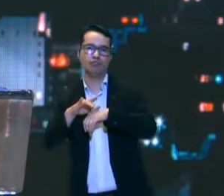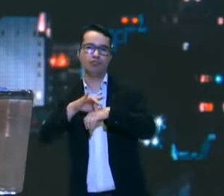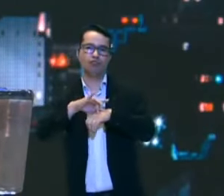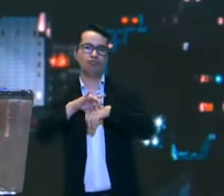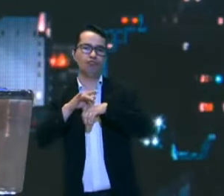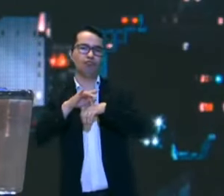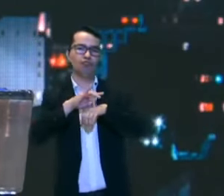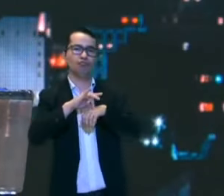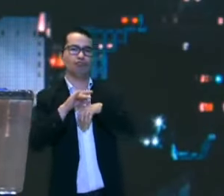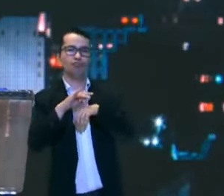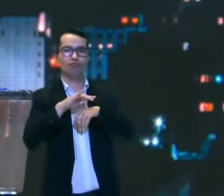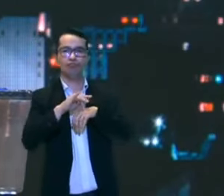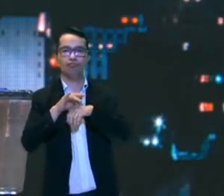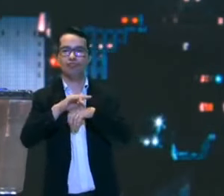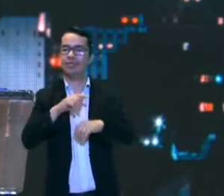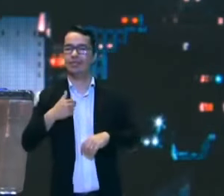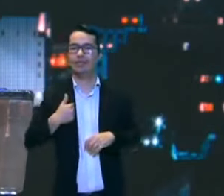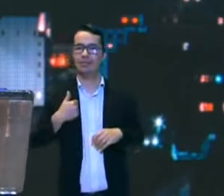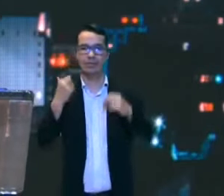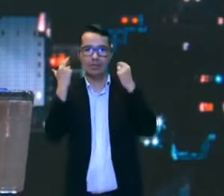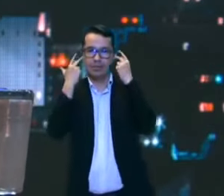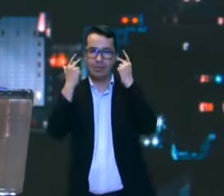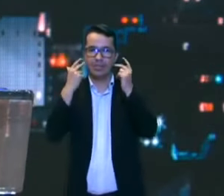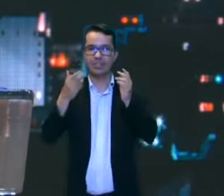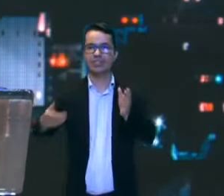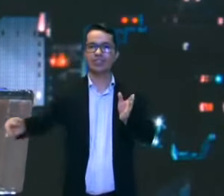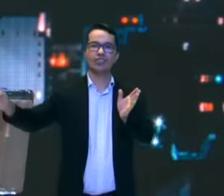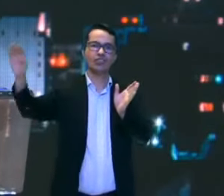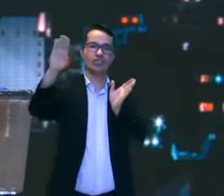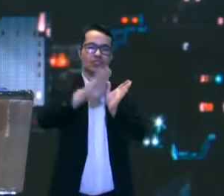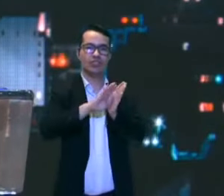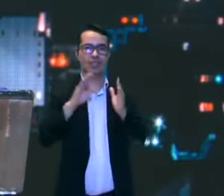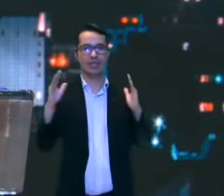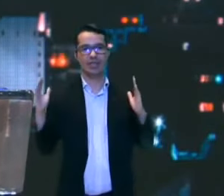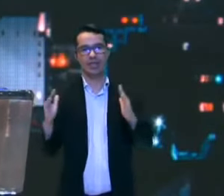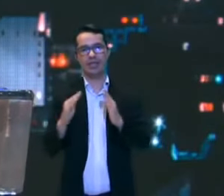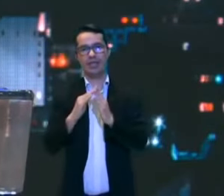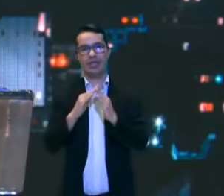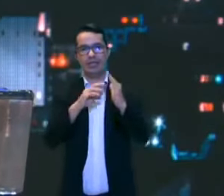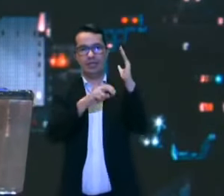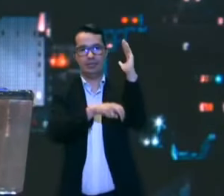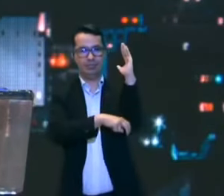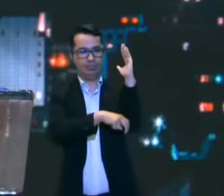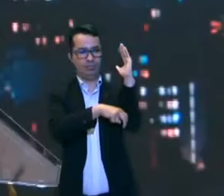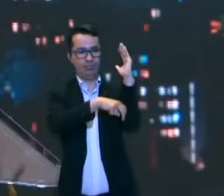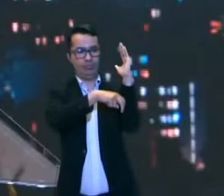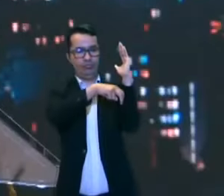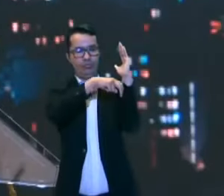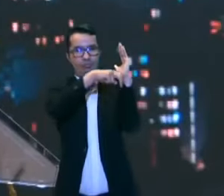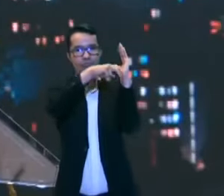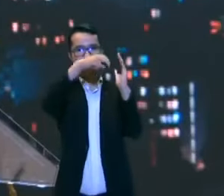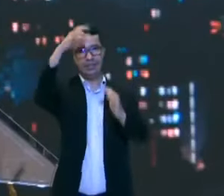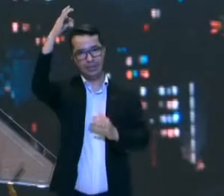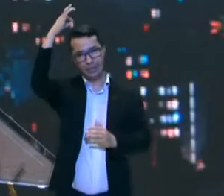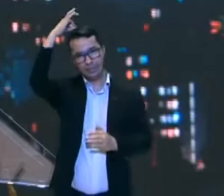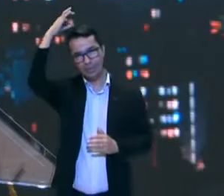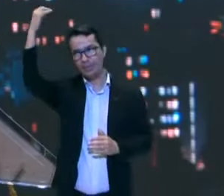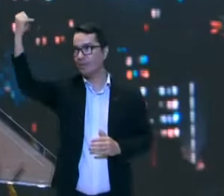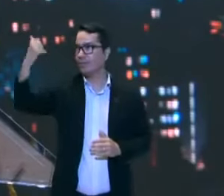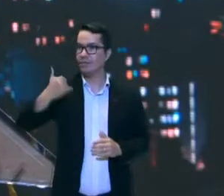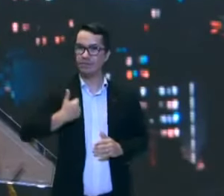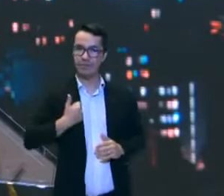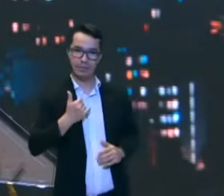fiz nada além disso. Eu voltei para casa e quando eu cheguei no elevador, eu ouvi uma voz, o Espírito Santo, bem claro no meu